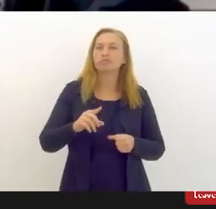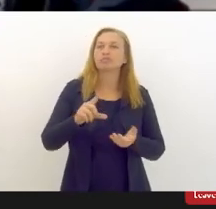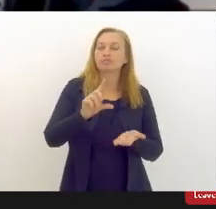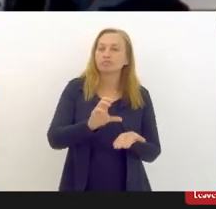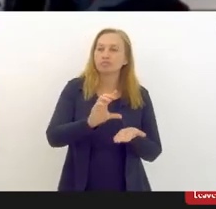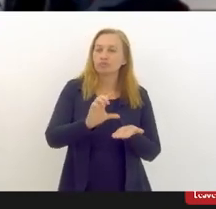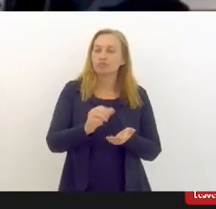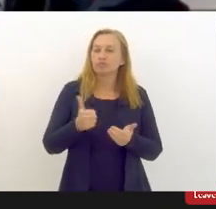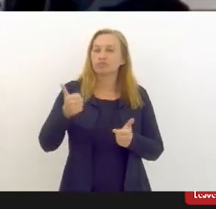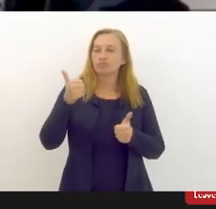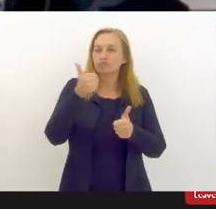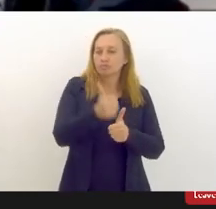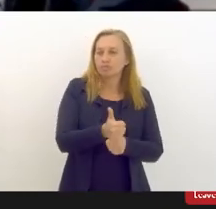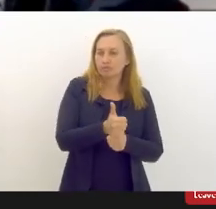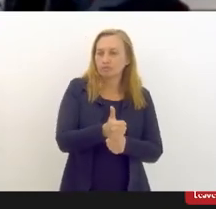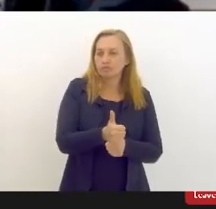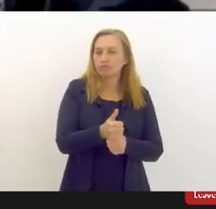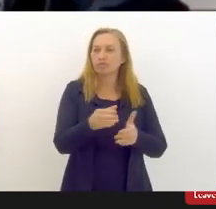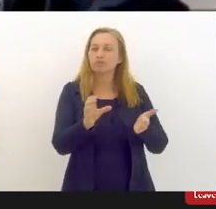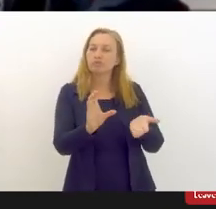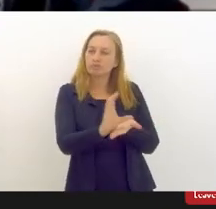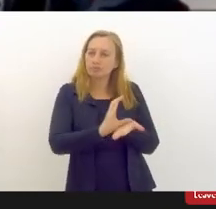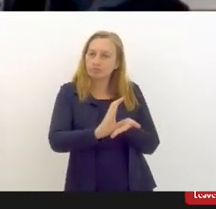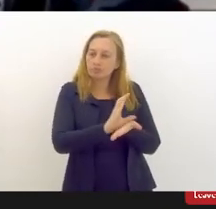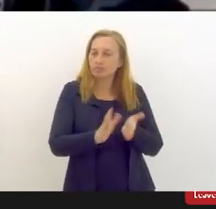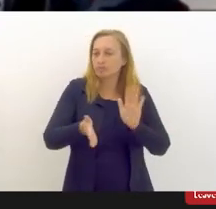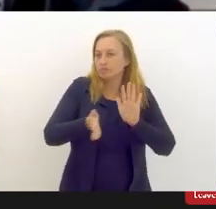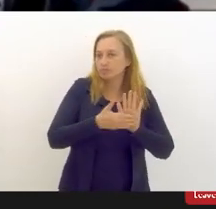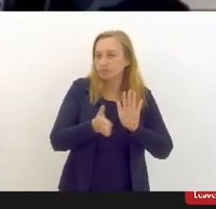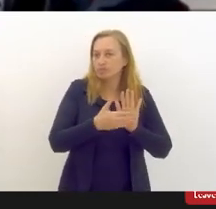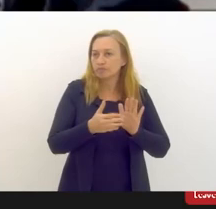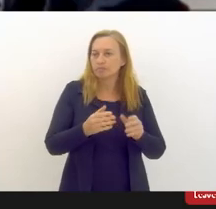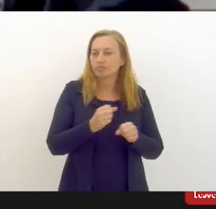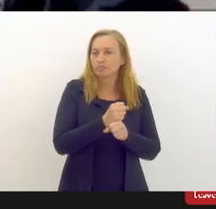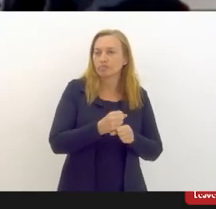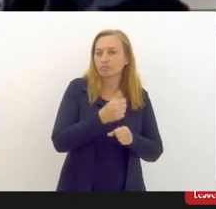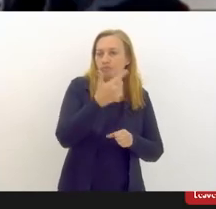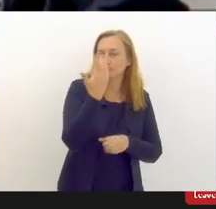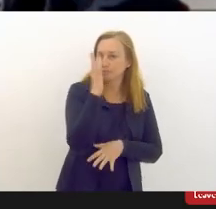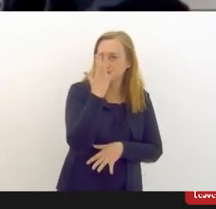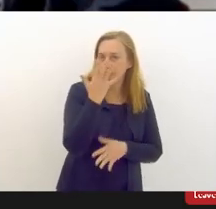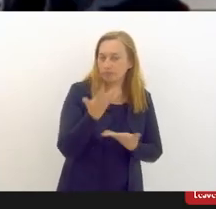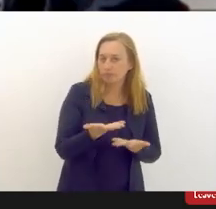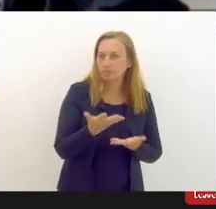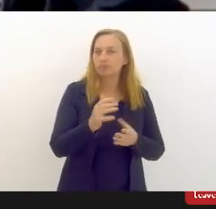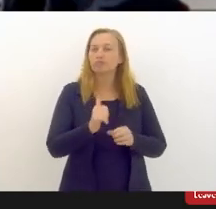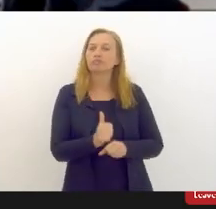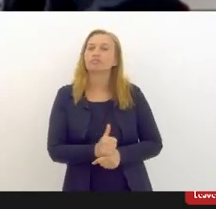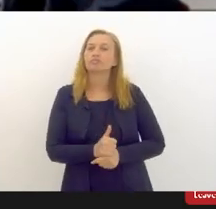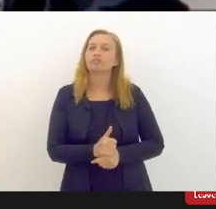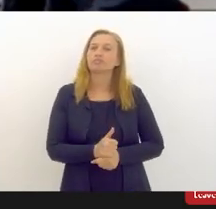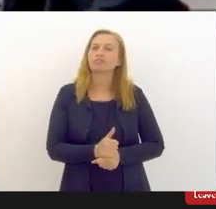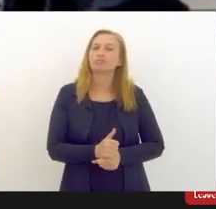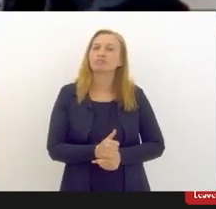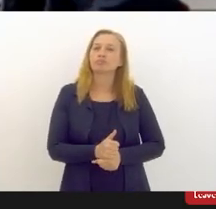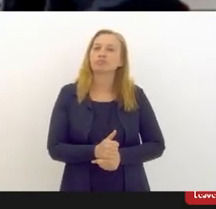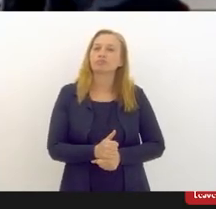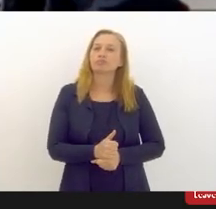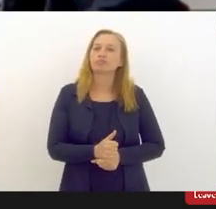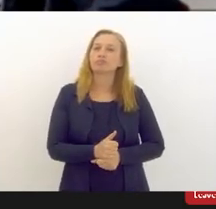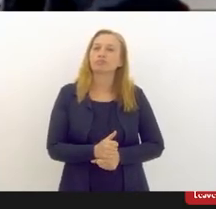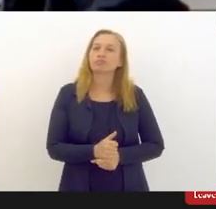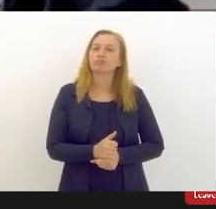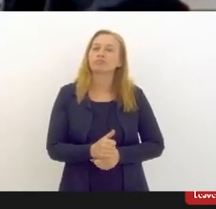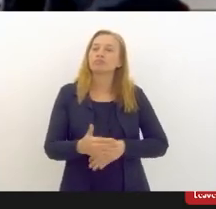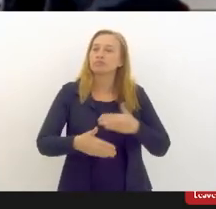assumam, na nossa proposta aqui, essa previsão é para fevereiro, então, logo os conselheiros assumam, a gente tem